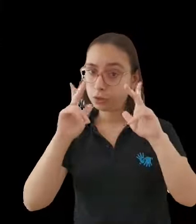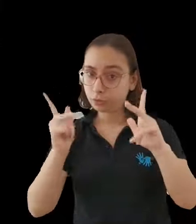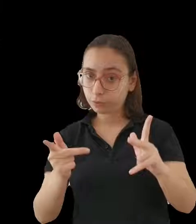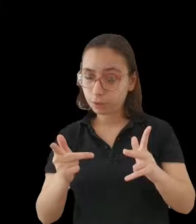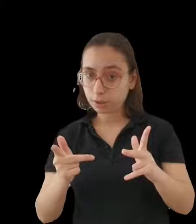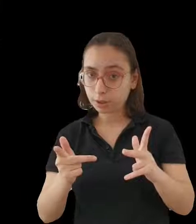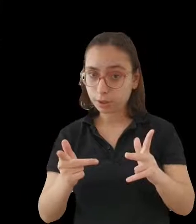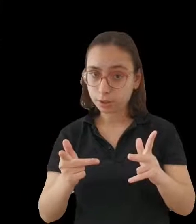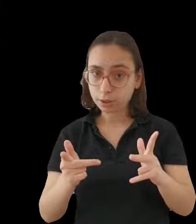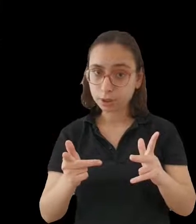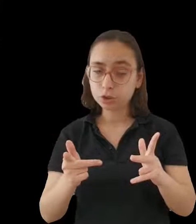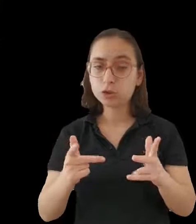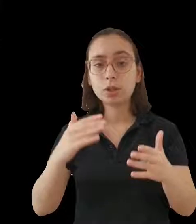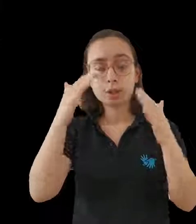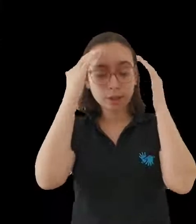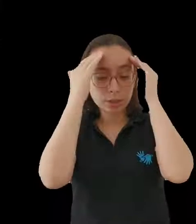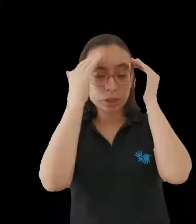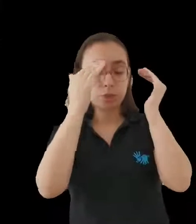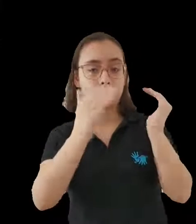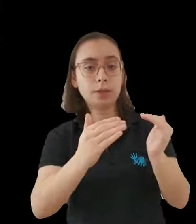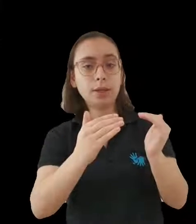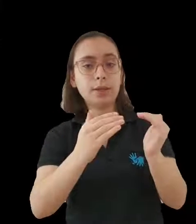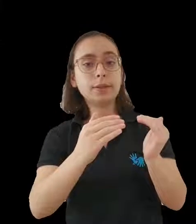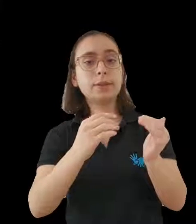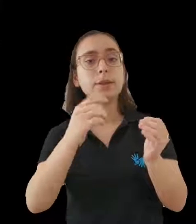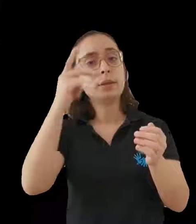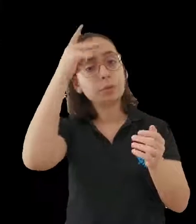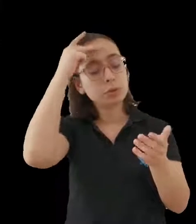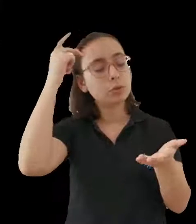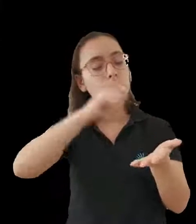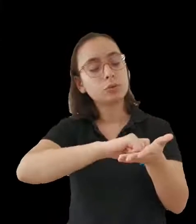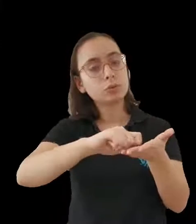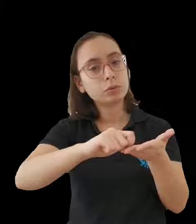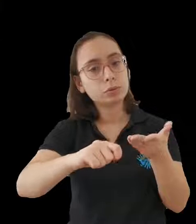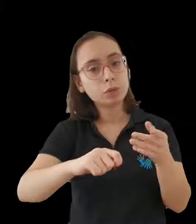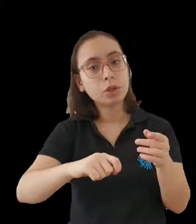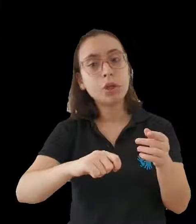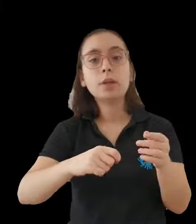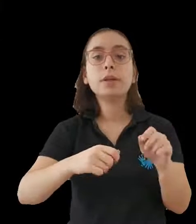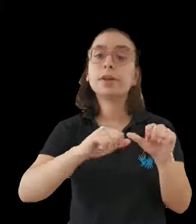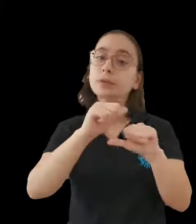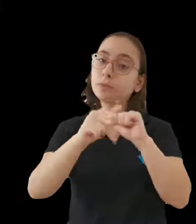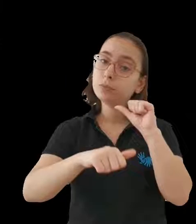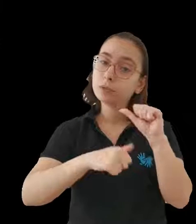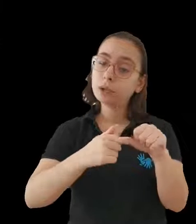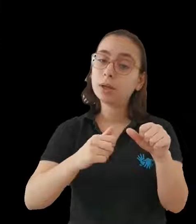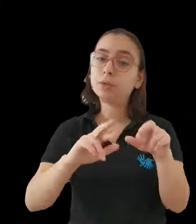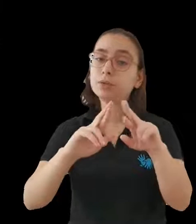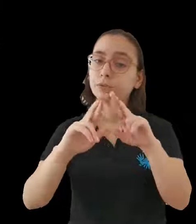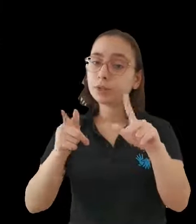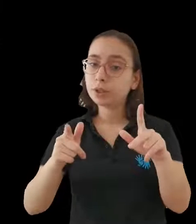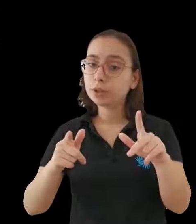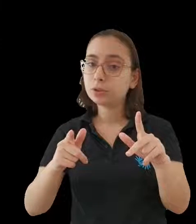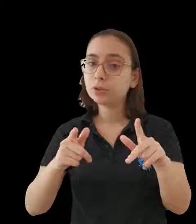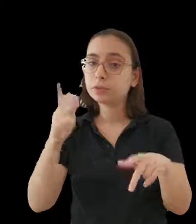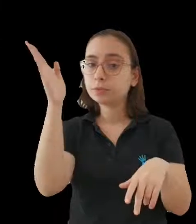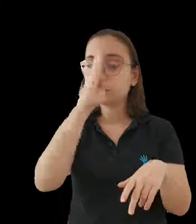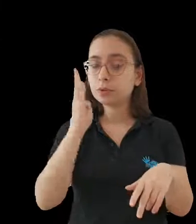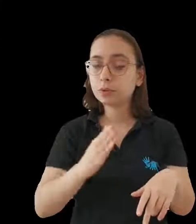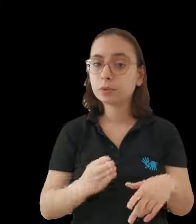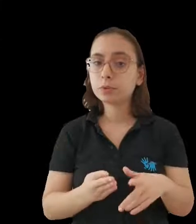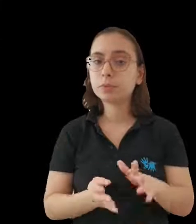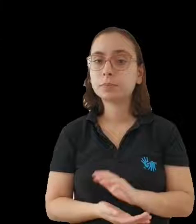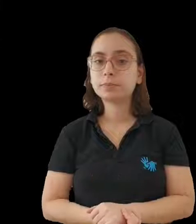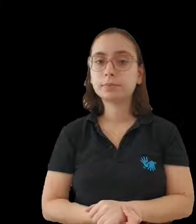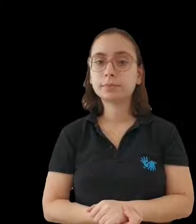que a gente tem que ler respeitando o que o autor criou, e o conto popular. O conto popular, ele